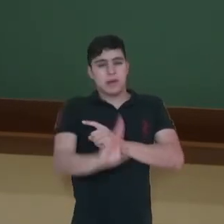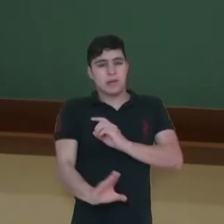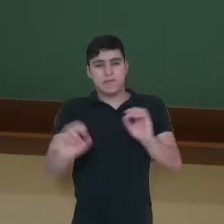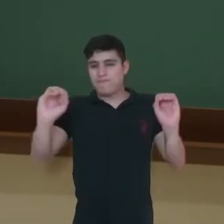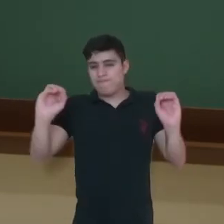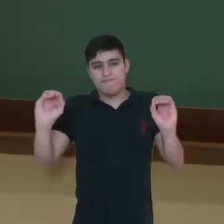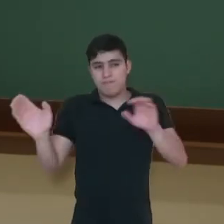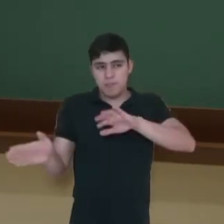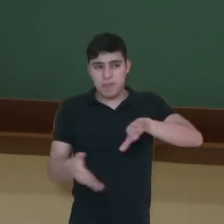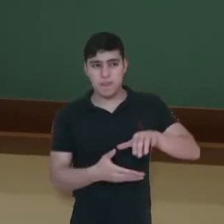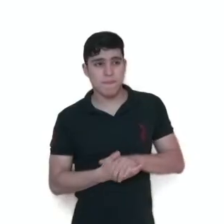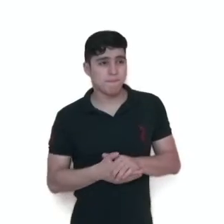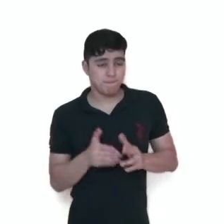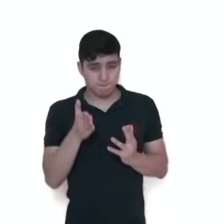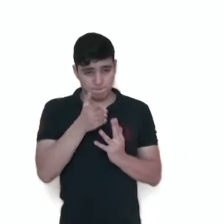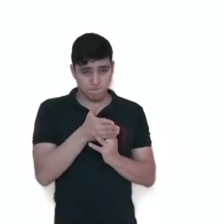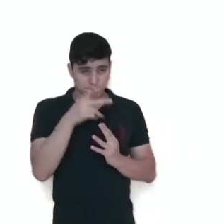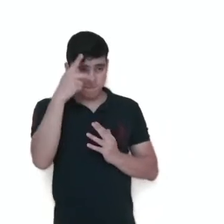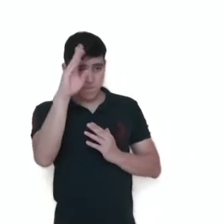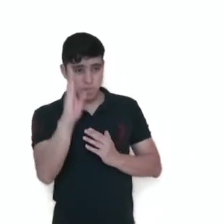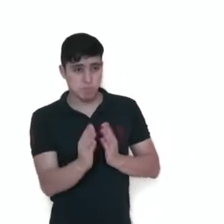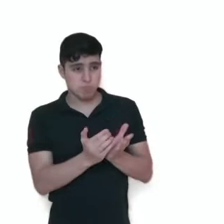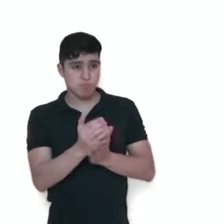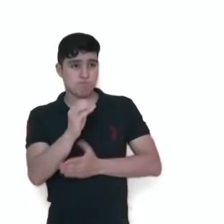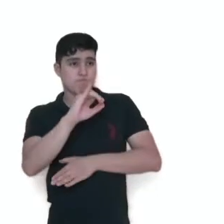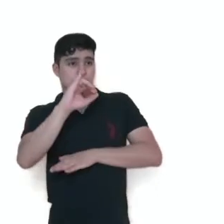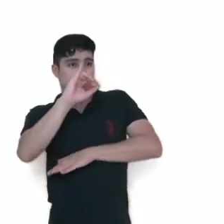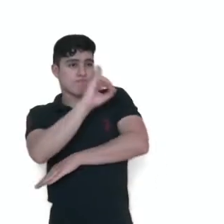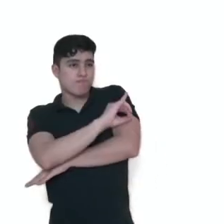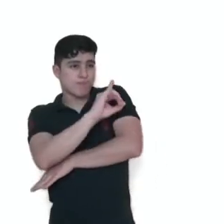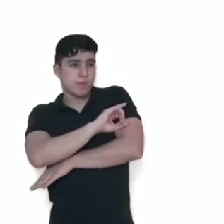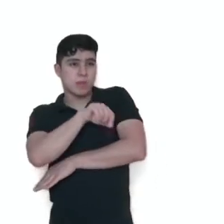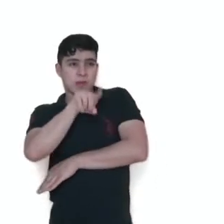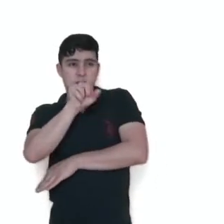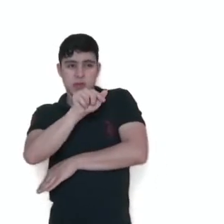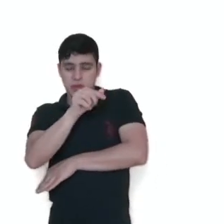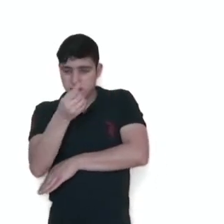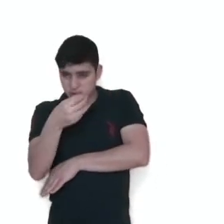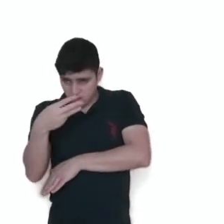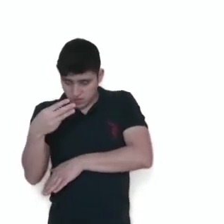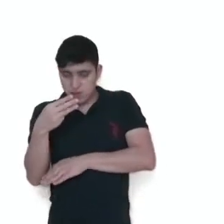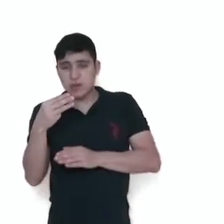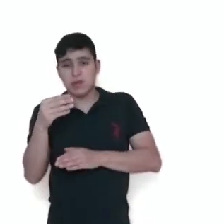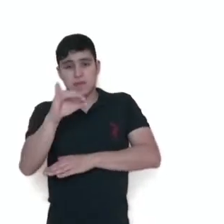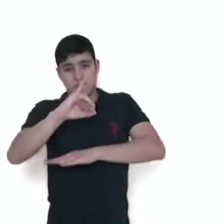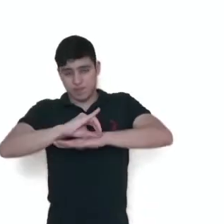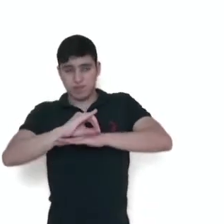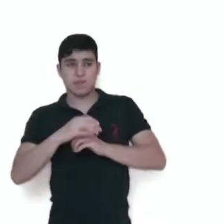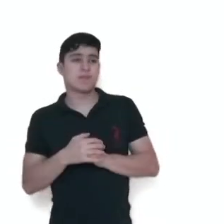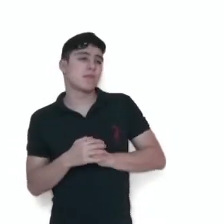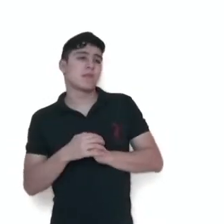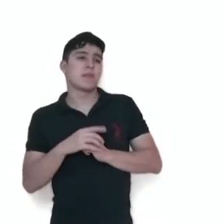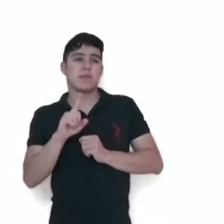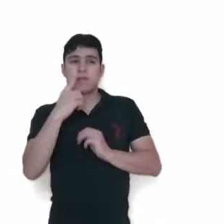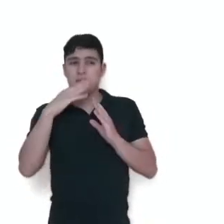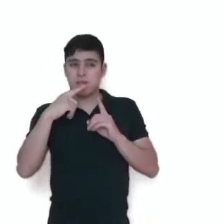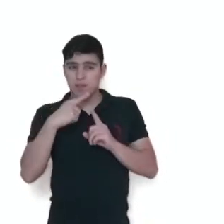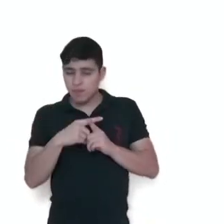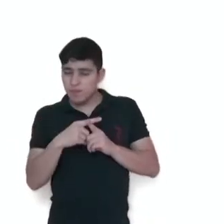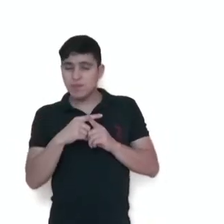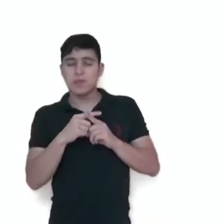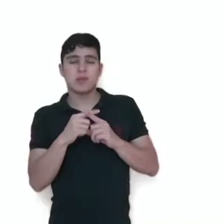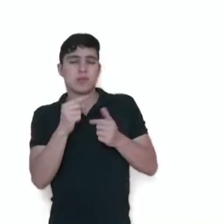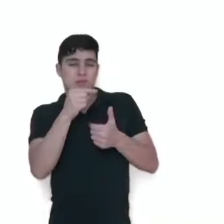temos então, no barroco brasileiro, o Rio de Janeiro se torna a capital em 1763, a primeira igreja com base poligonal, a Igreja Nossa Senhora da Glória do Outeiro do